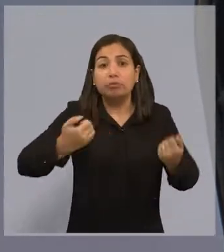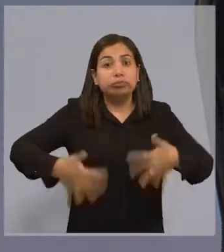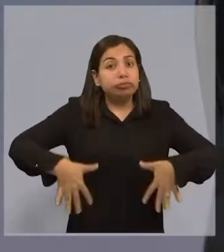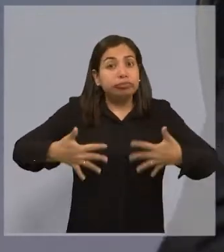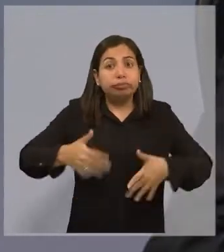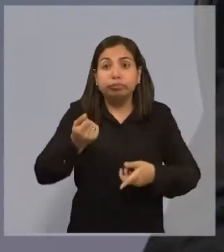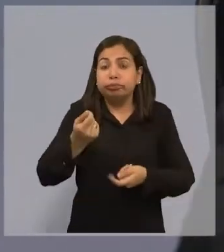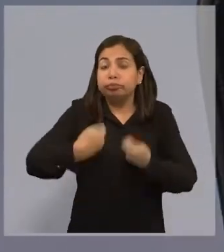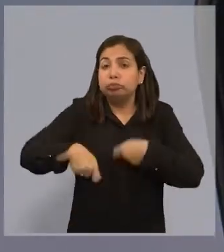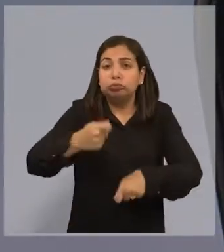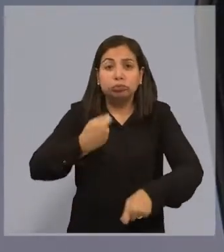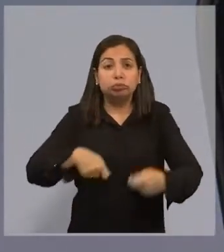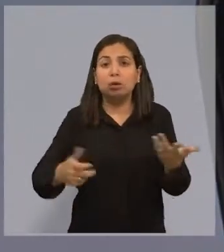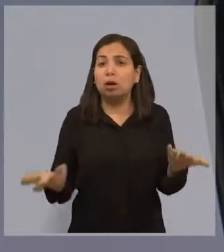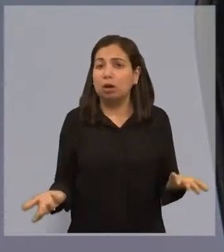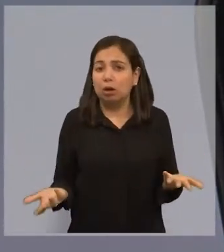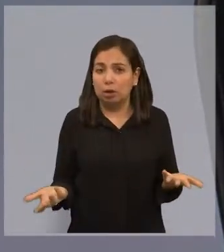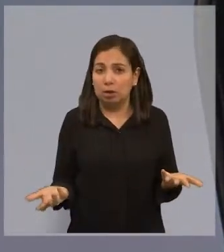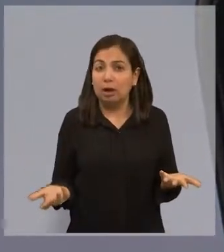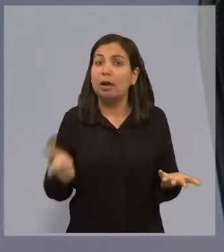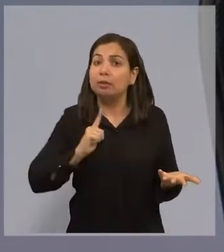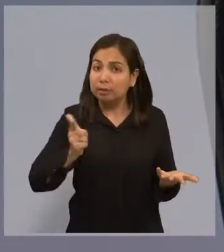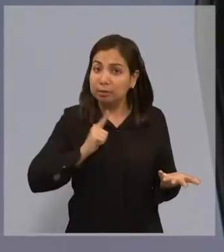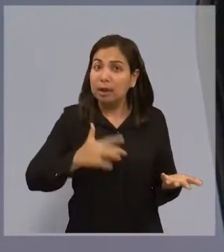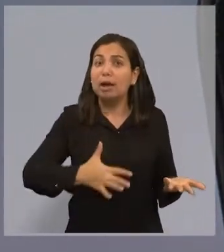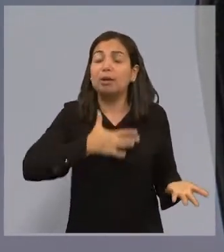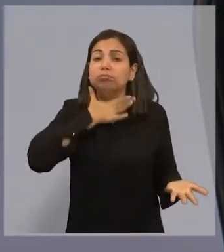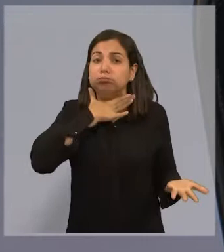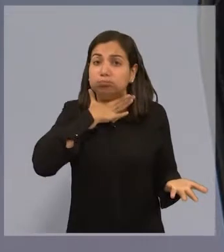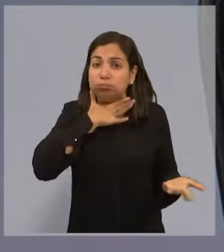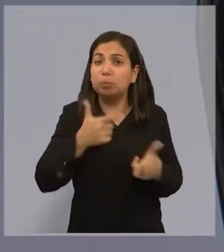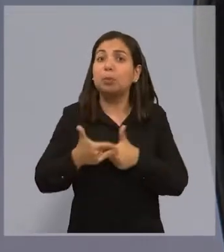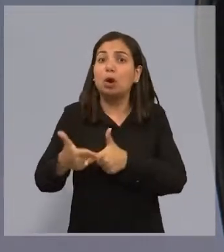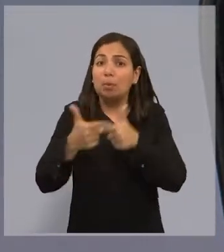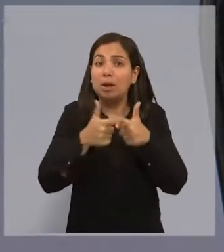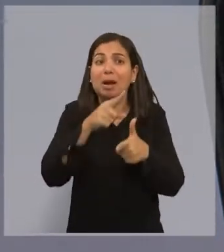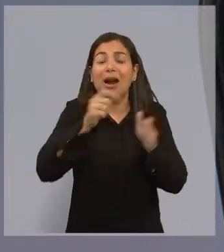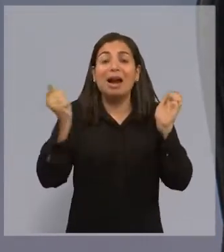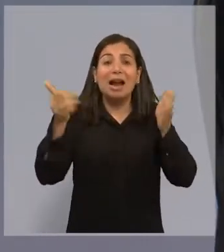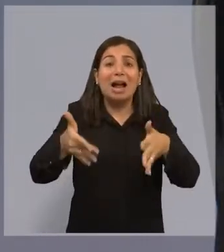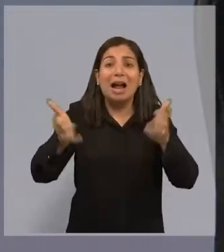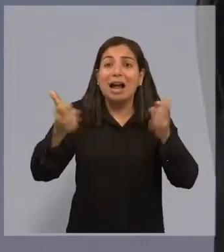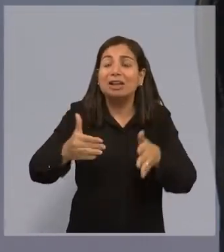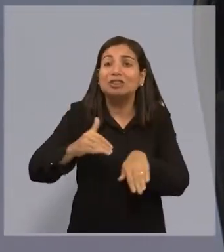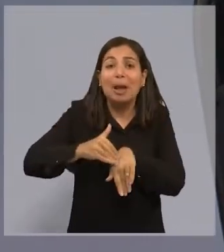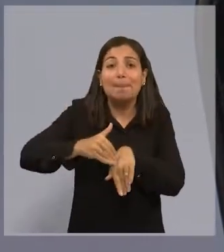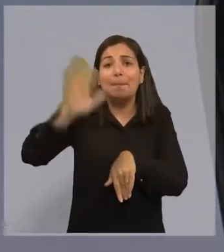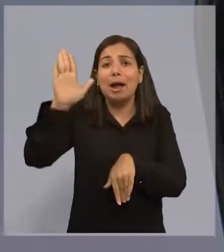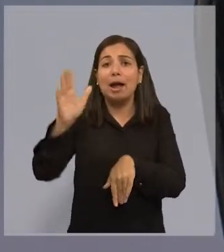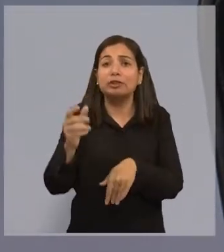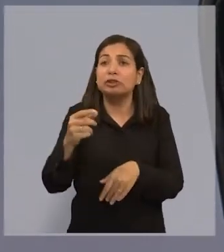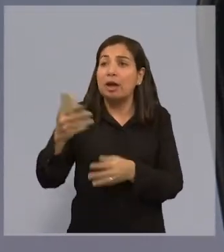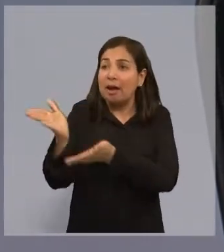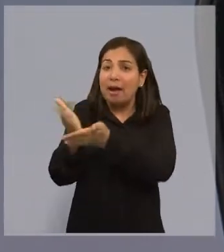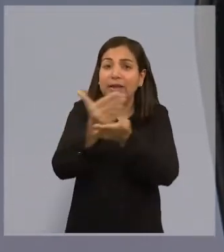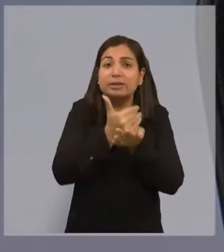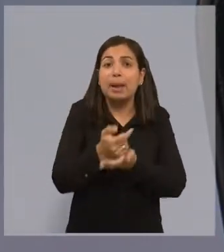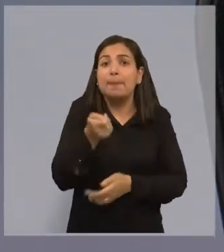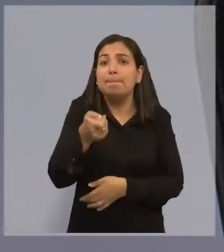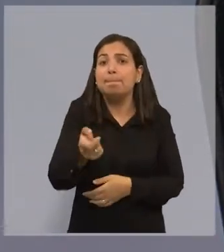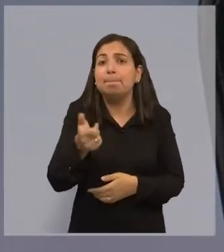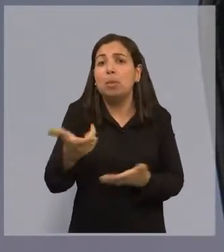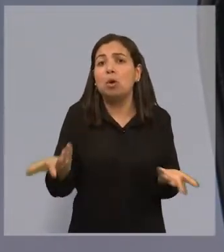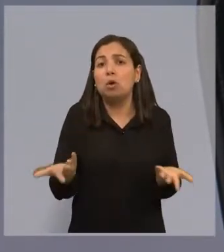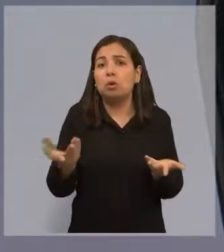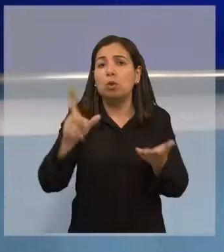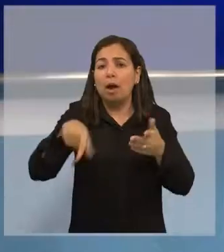econômica. O Brasil está numa crise, está numa insolvência, gasta mais do que arrecada. Então, tudo que está sendo proposto